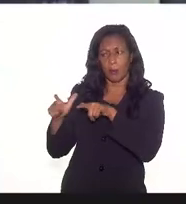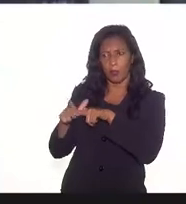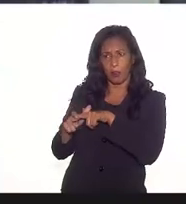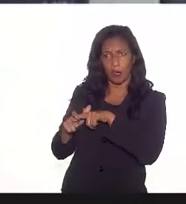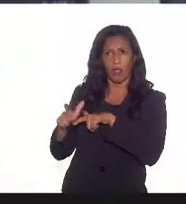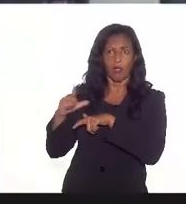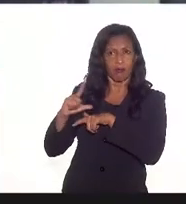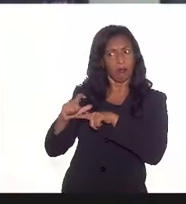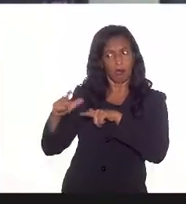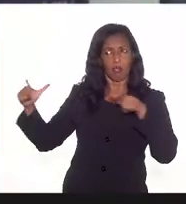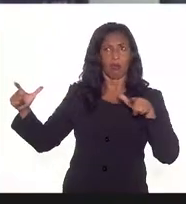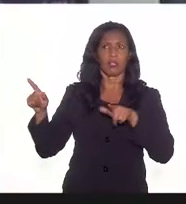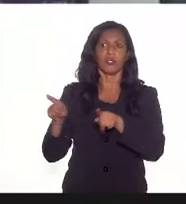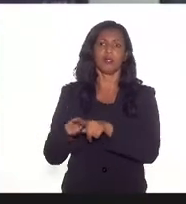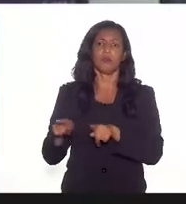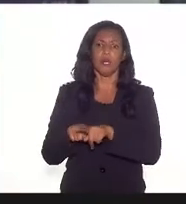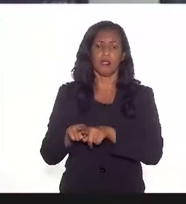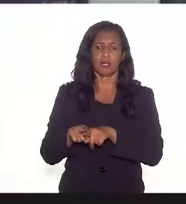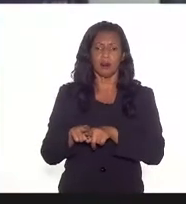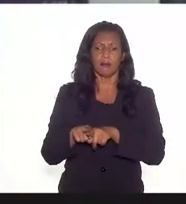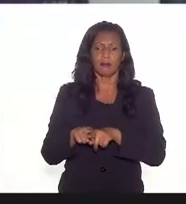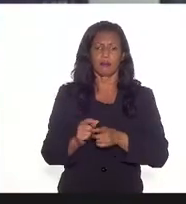grandes também, não é? Que